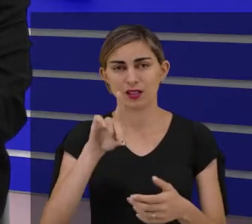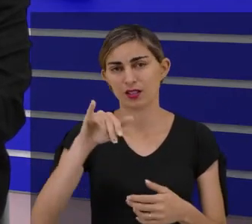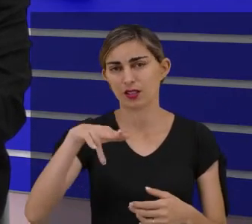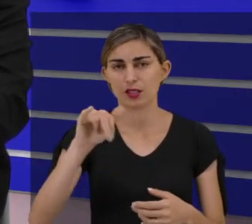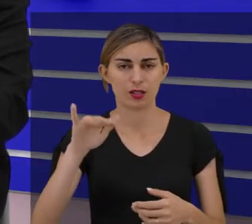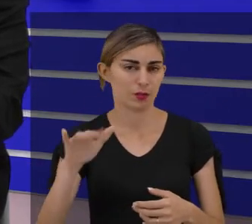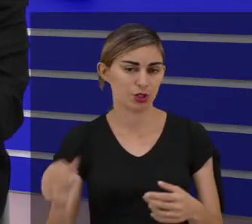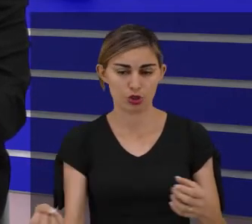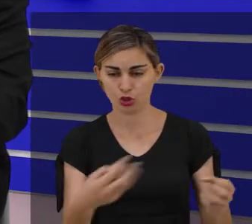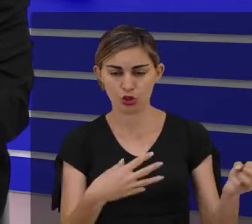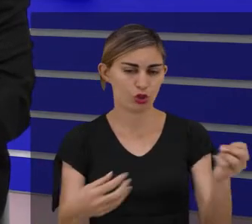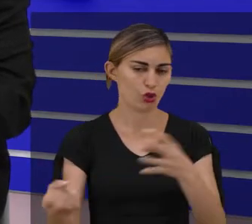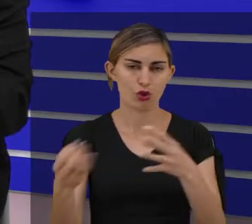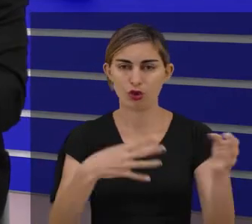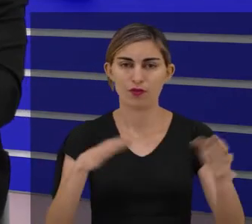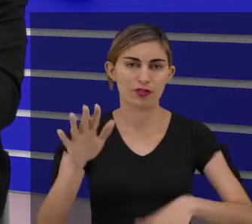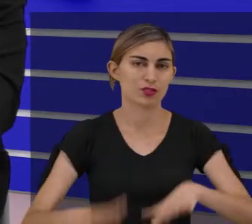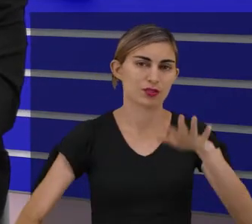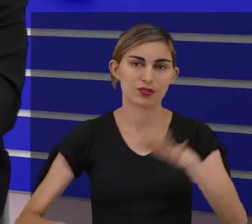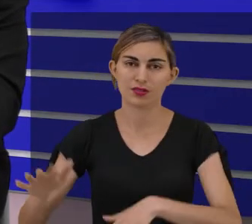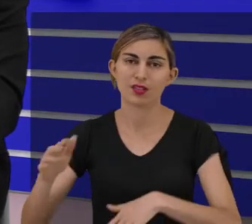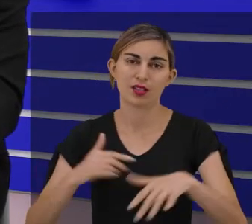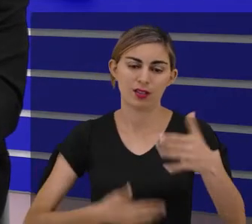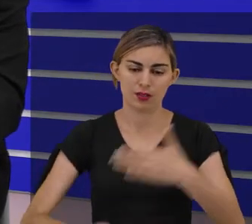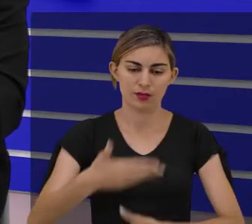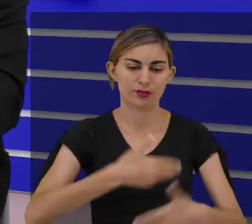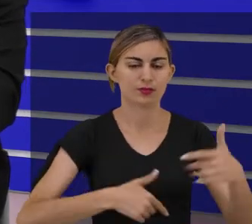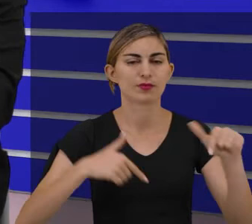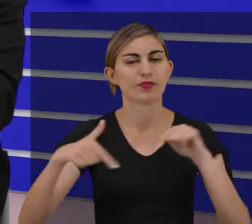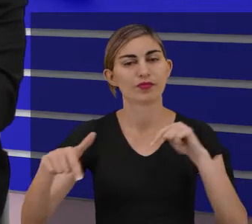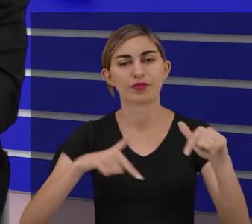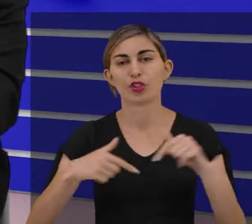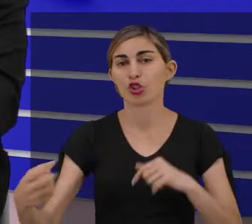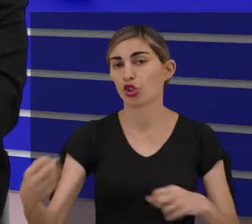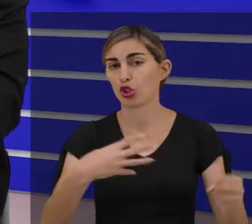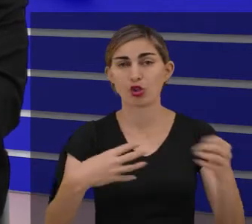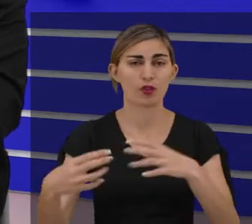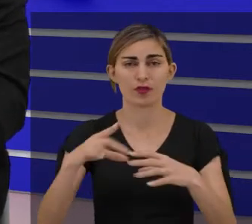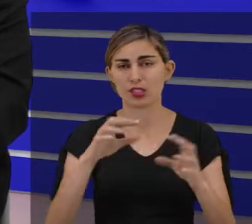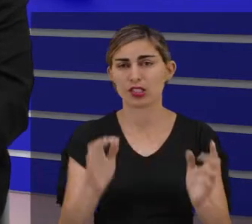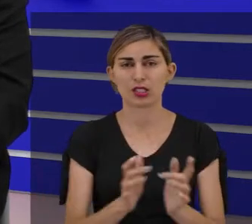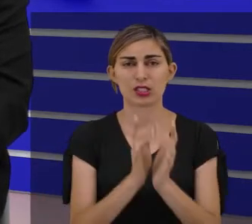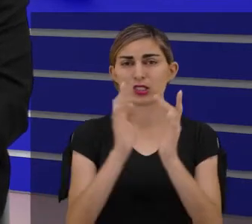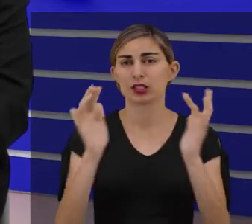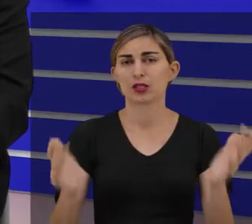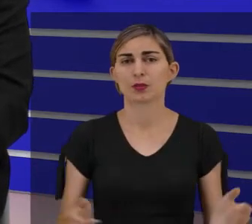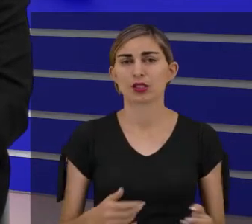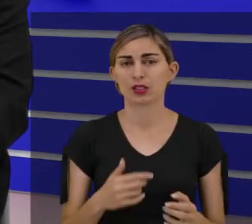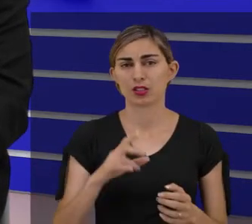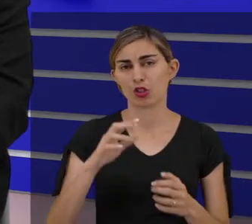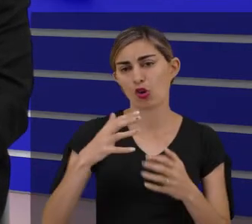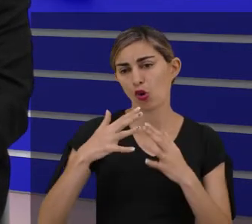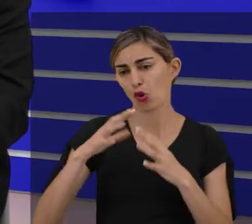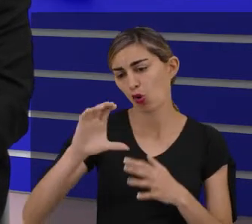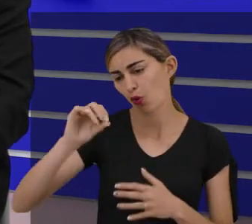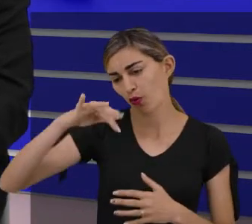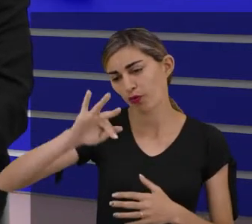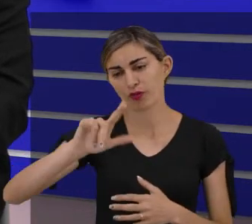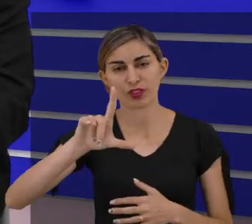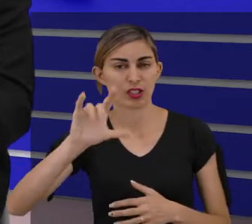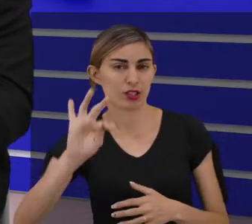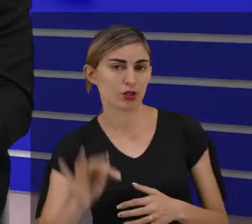dinâmica, você vai ter novas possibilidades de relações de trabalho, novas dinâmicas de conflito trabalhistas e